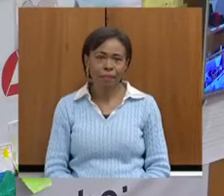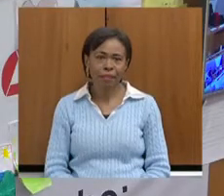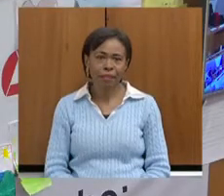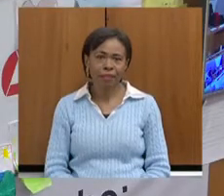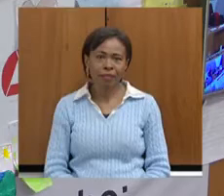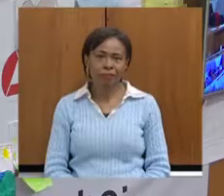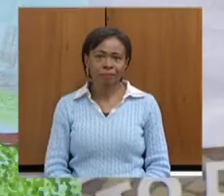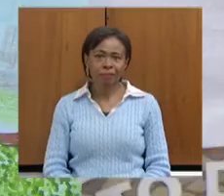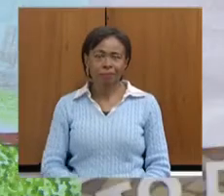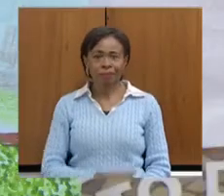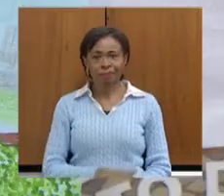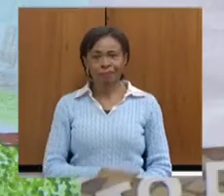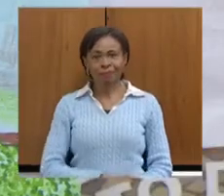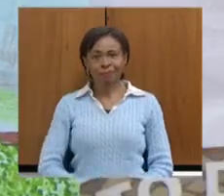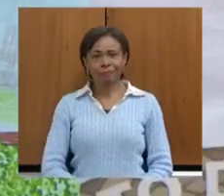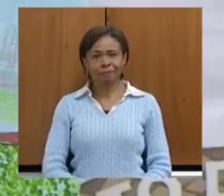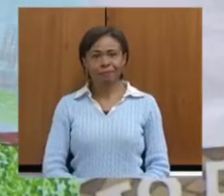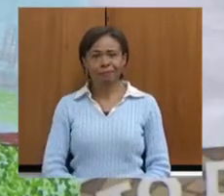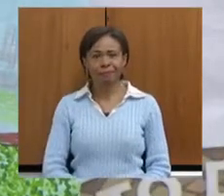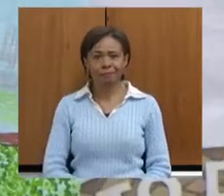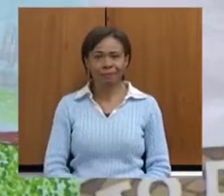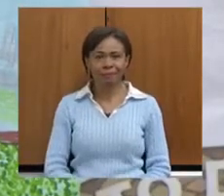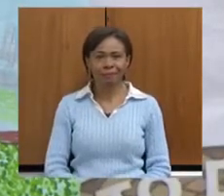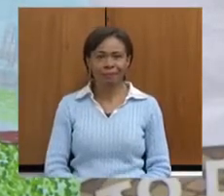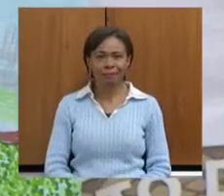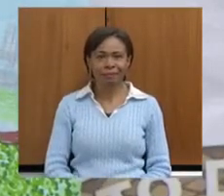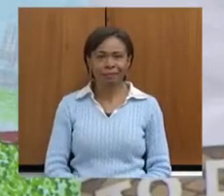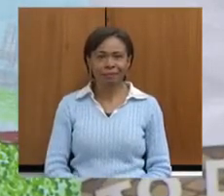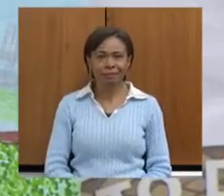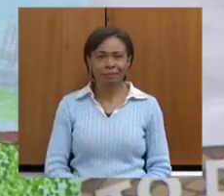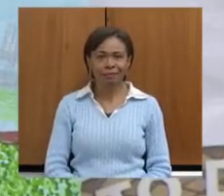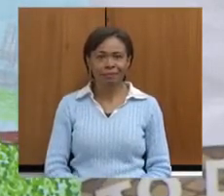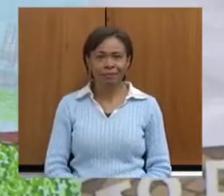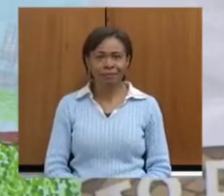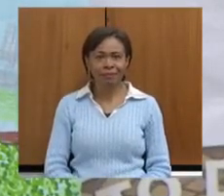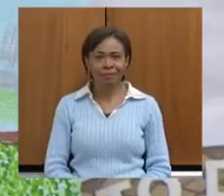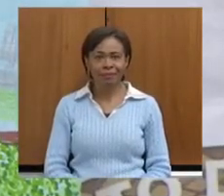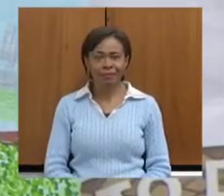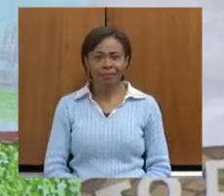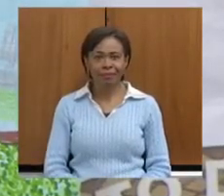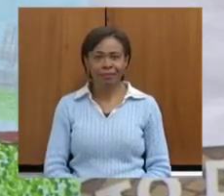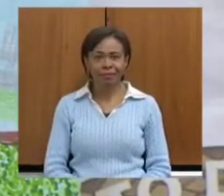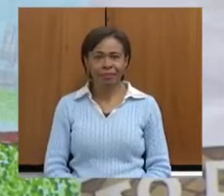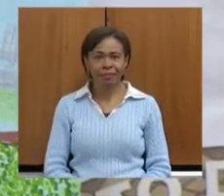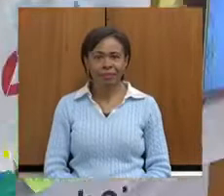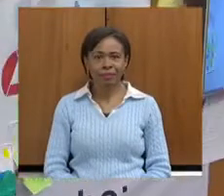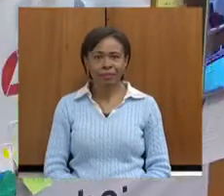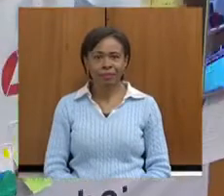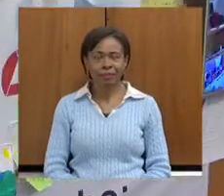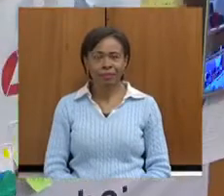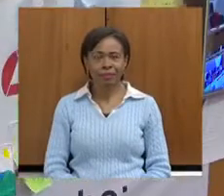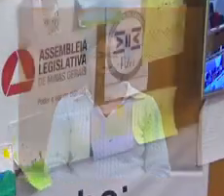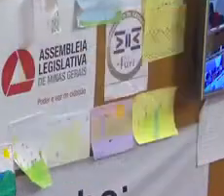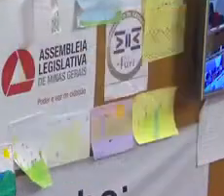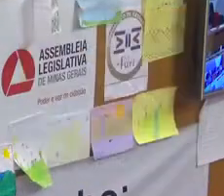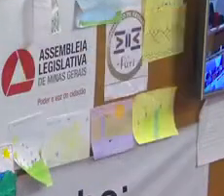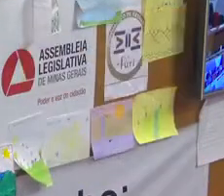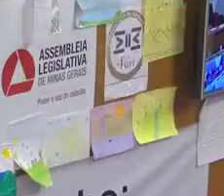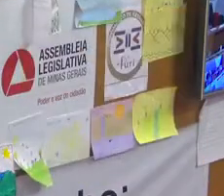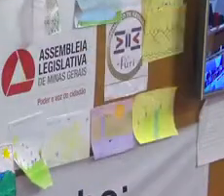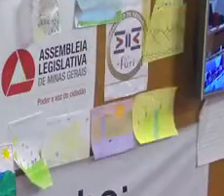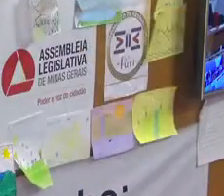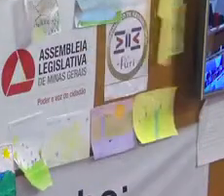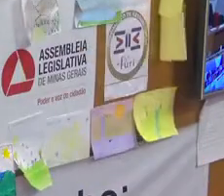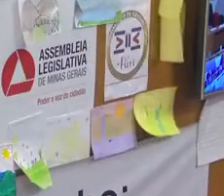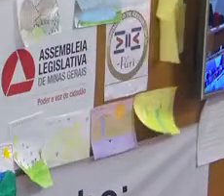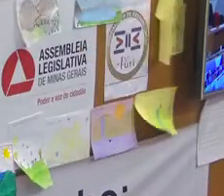e eu coloco mais falar com poder E aí